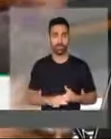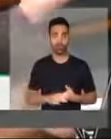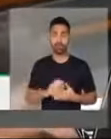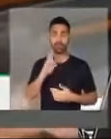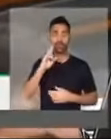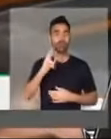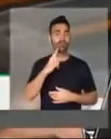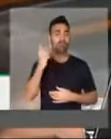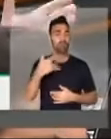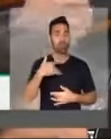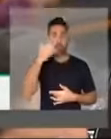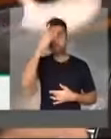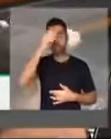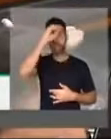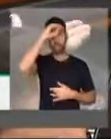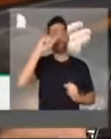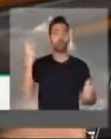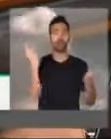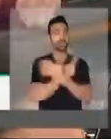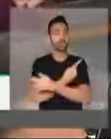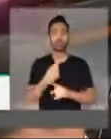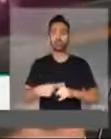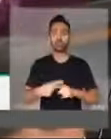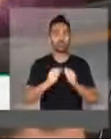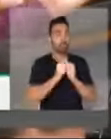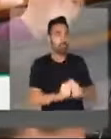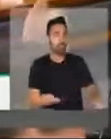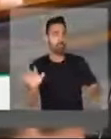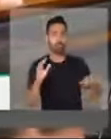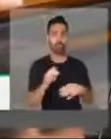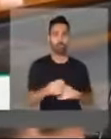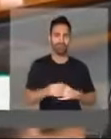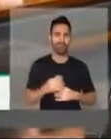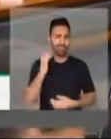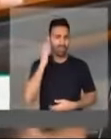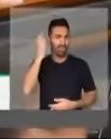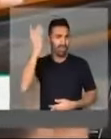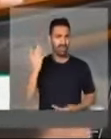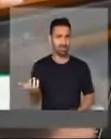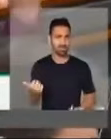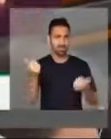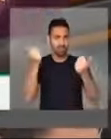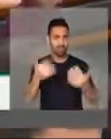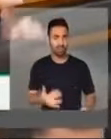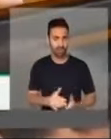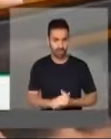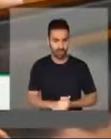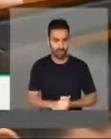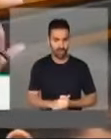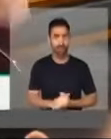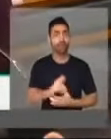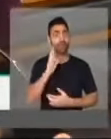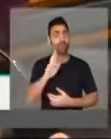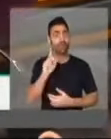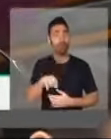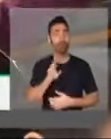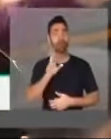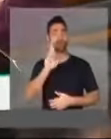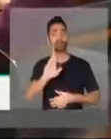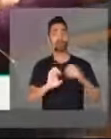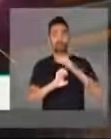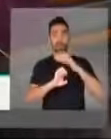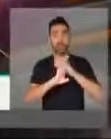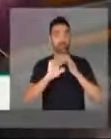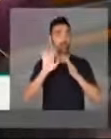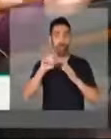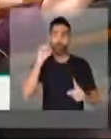senhor disse que não sabe o que houve, né? Por que que a barragem se rompeu? É muito fácil, presidente, explicar o que houve. O senhor representa uma empresa que visa o